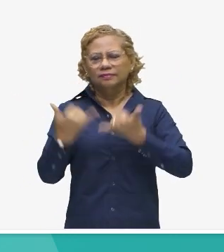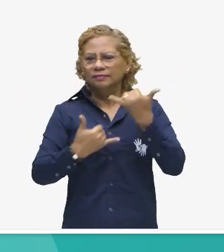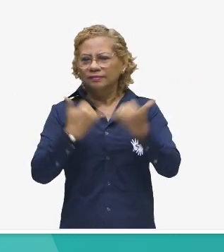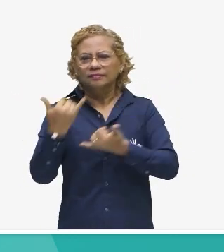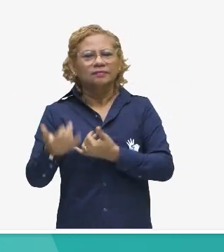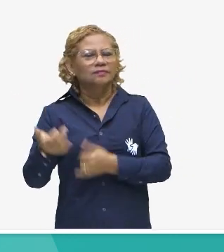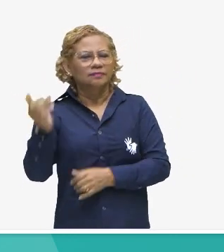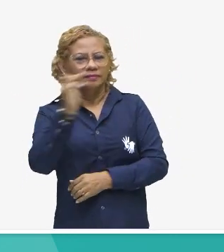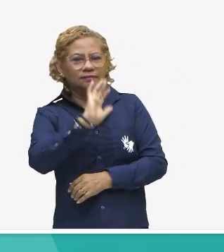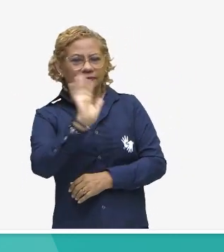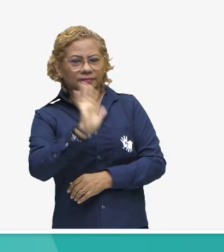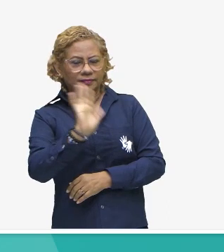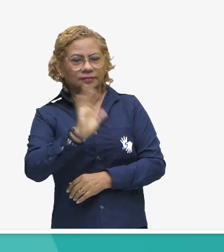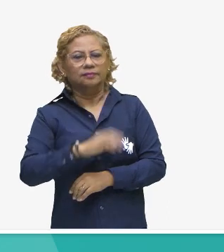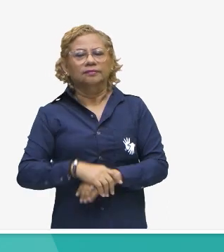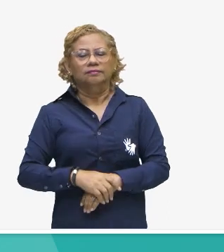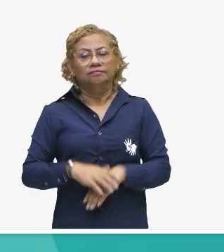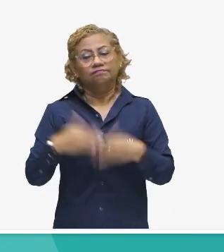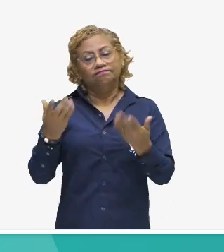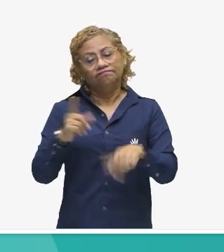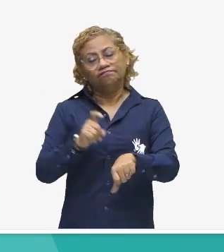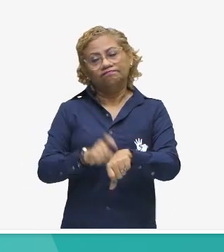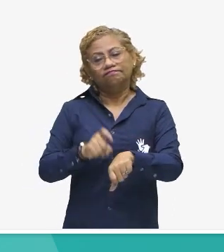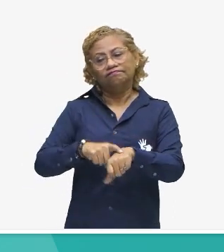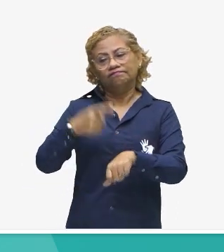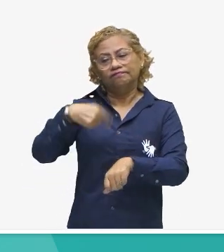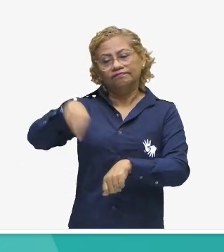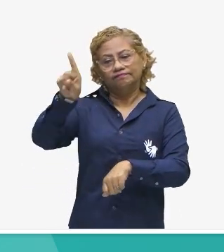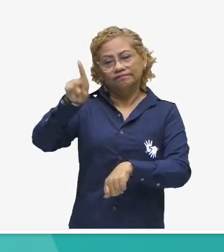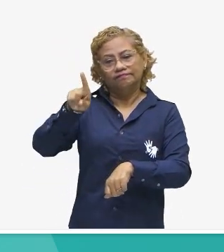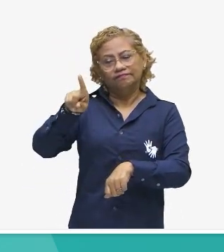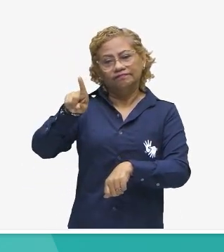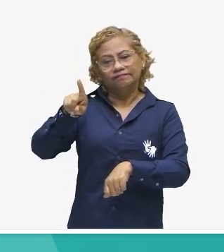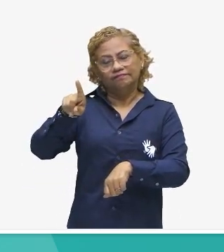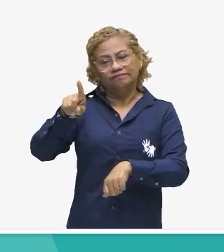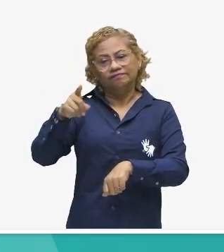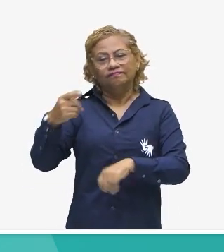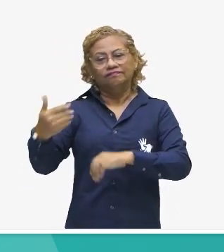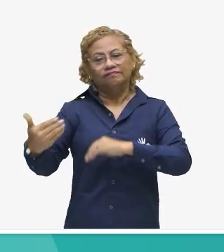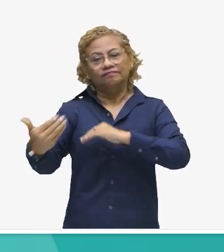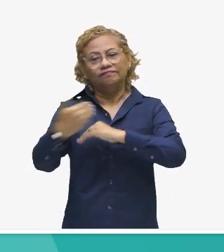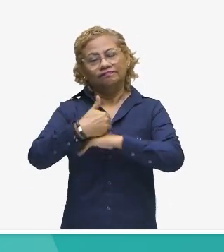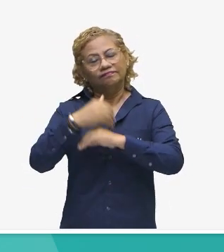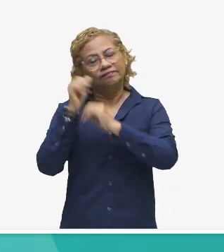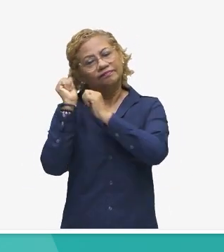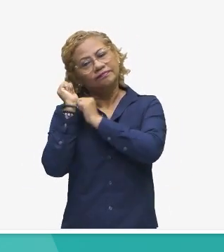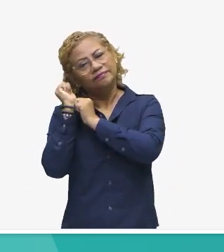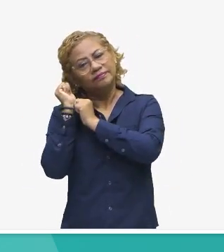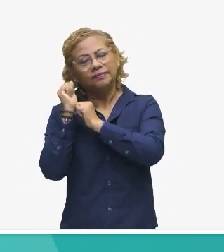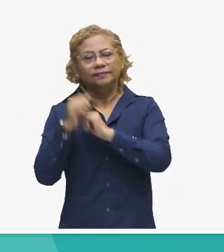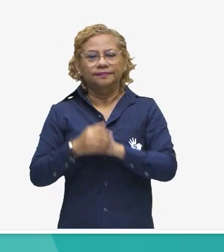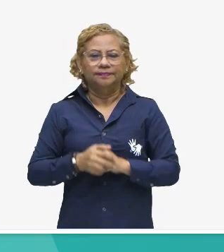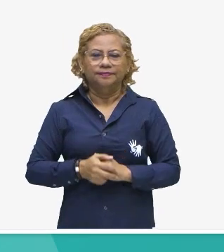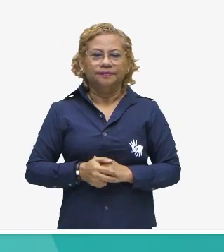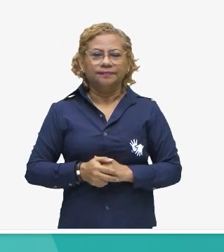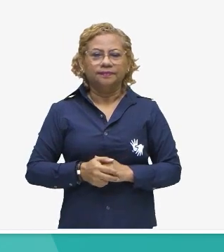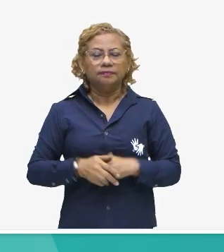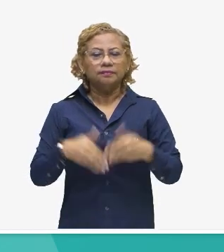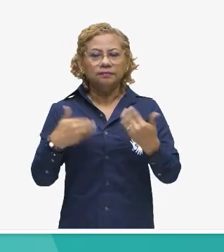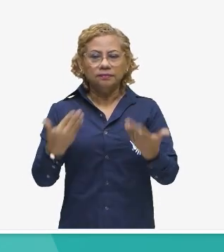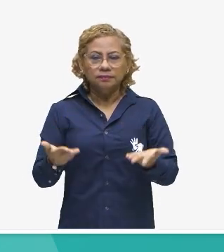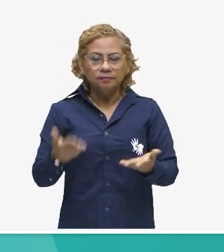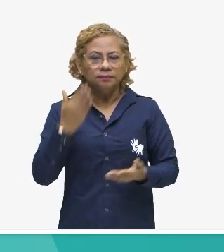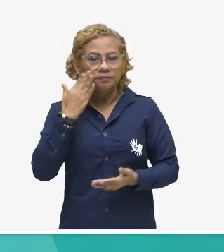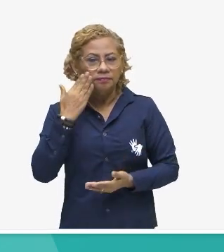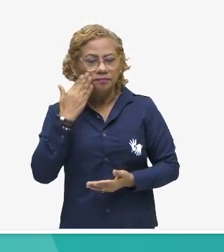despedi, Chegou o momento de ir embora. Corri, cheguei e dormi. Portanto, essas ações que